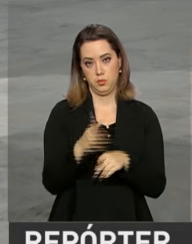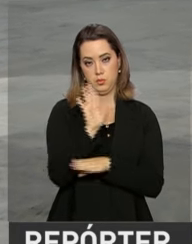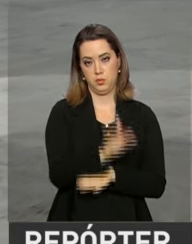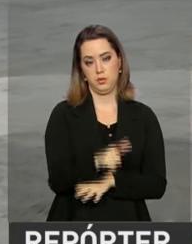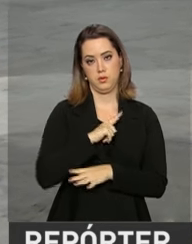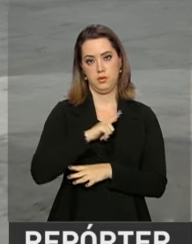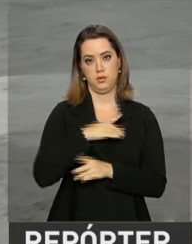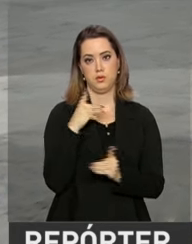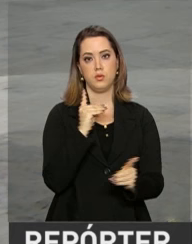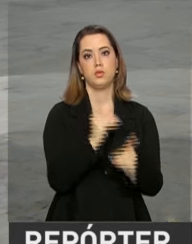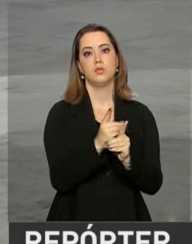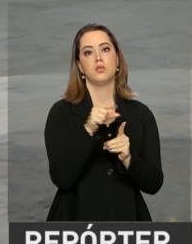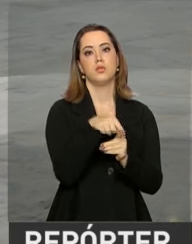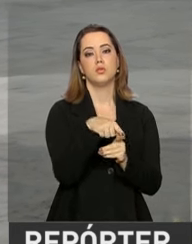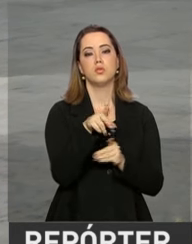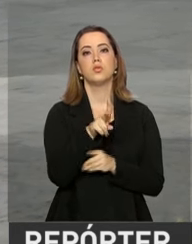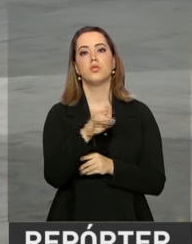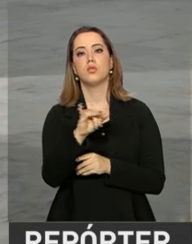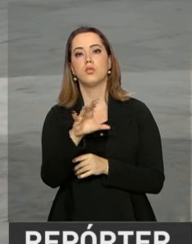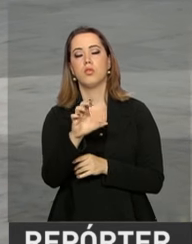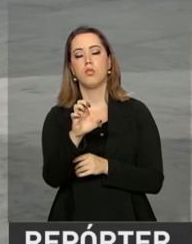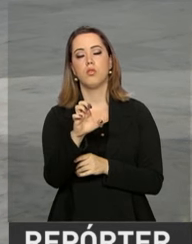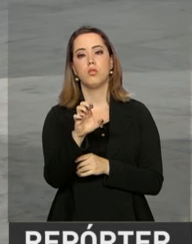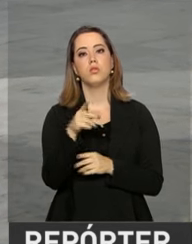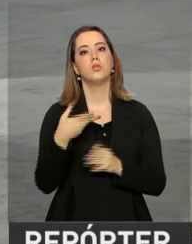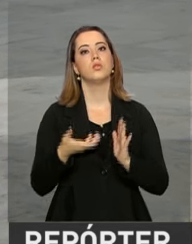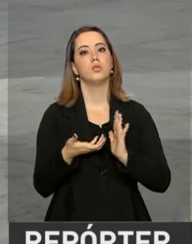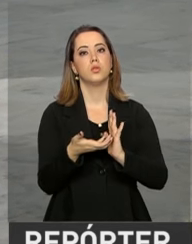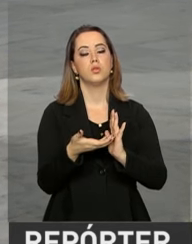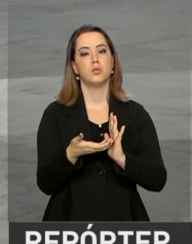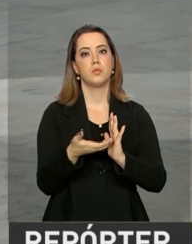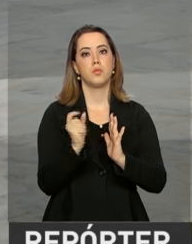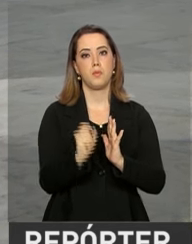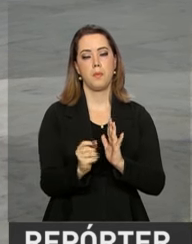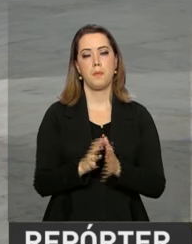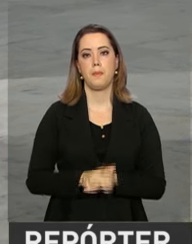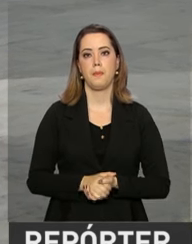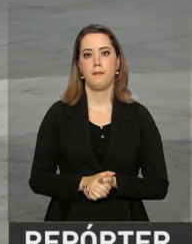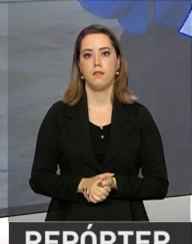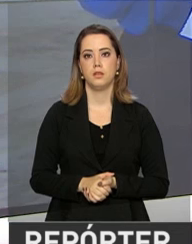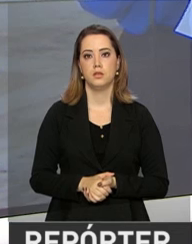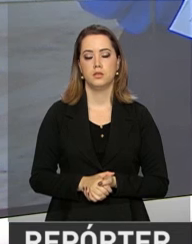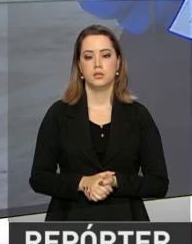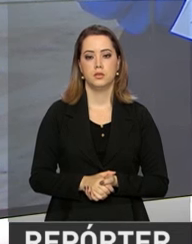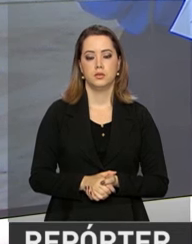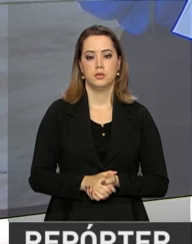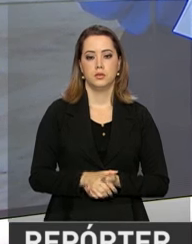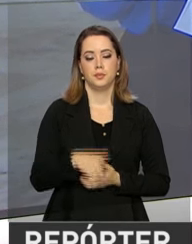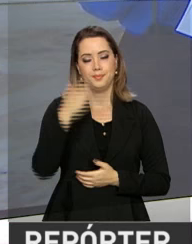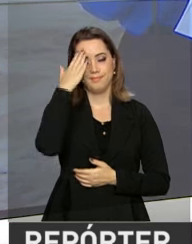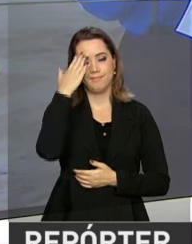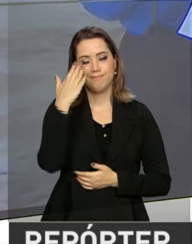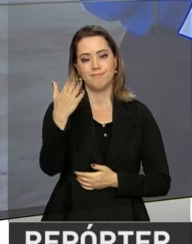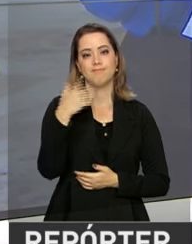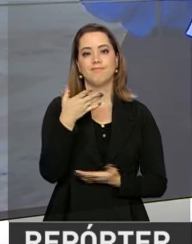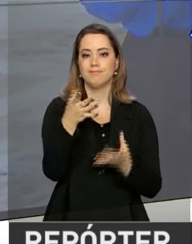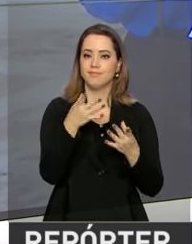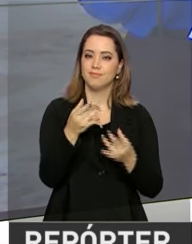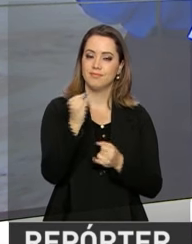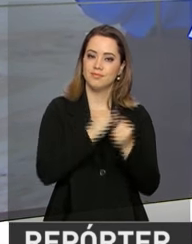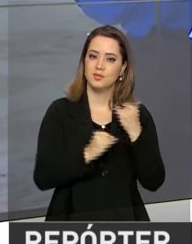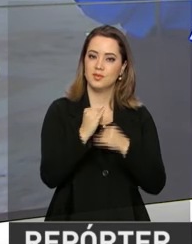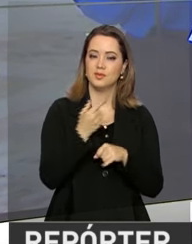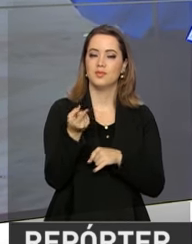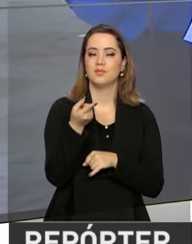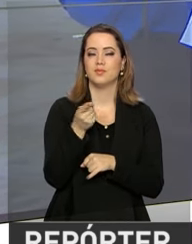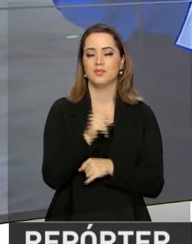ele tem um encontro com o vice-presidente da Câmara dos Deputados, Valdir Maranhão. Renata? Obrigada, Paola, pelas suas informações. Daqui a pouco a